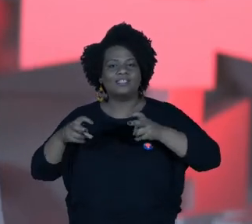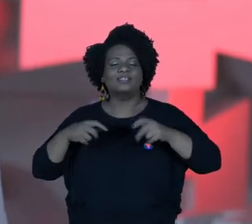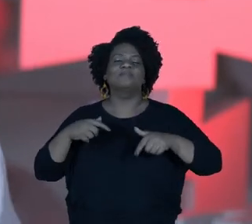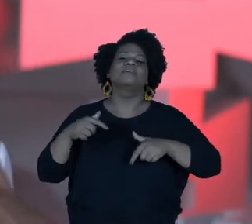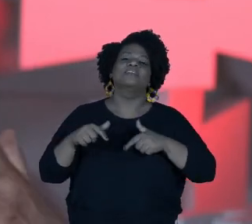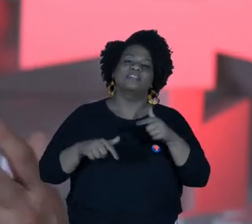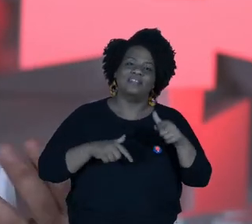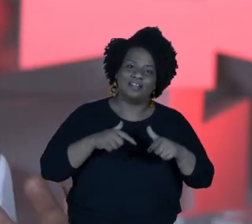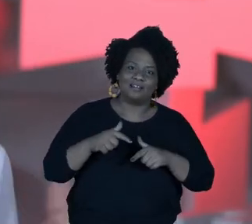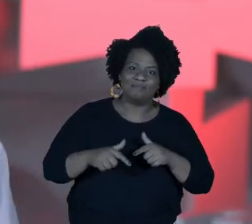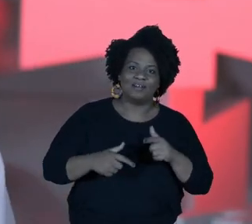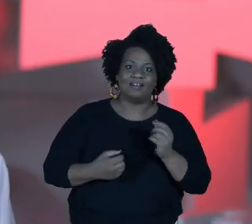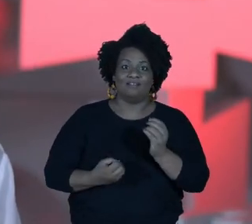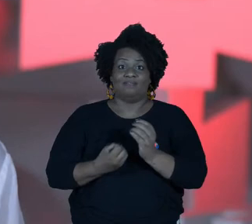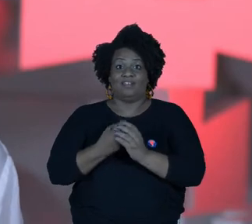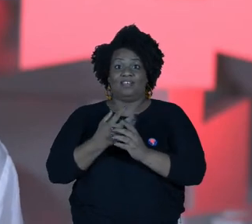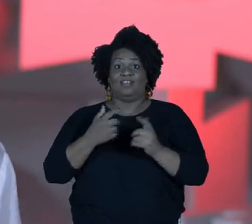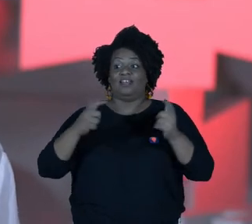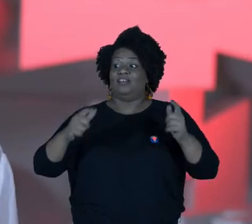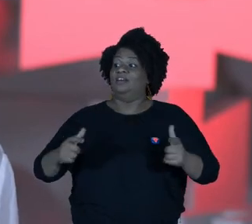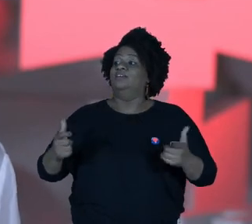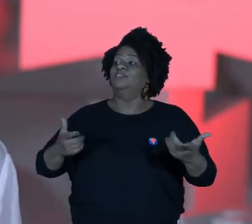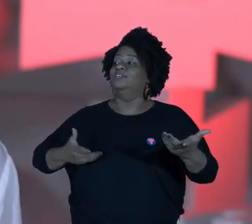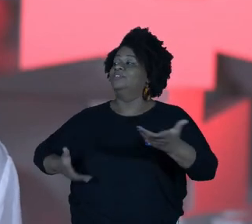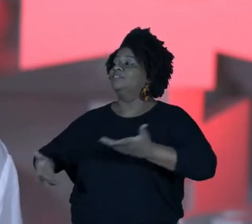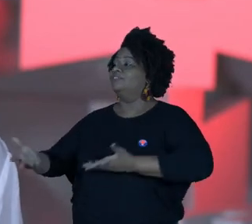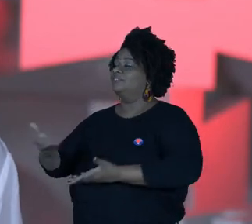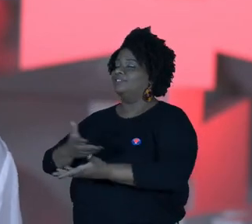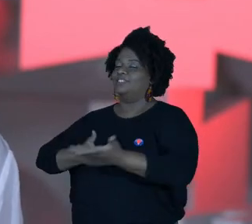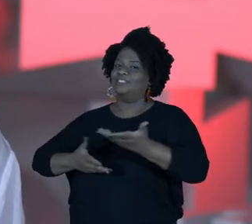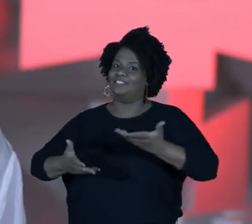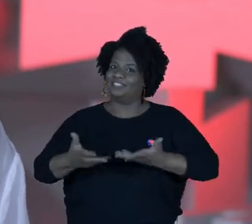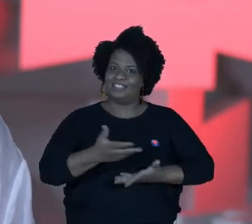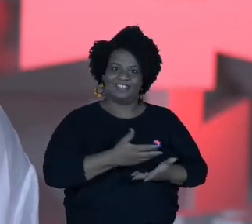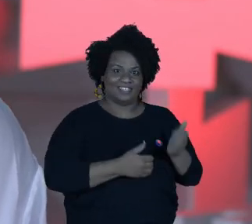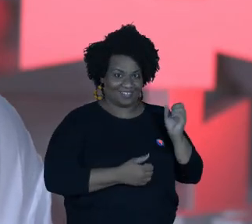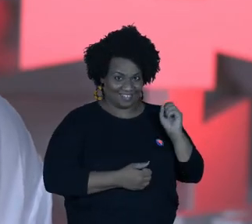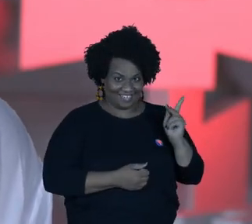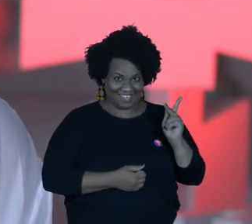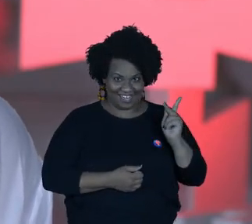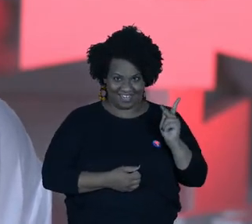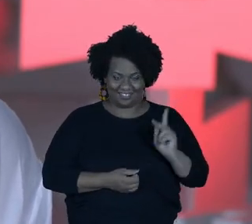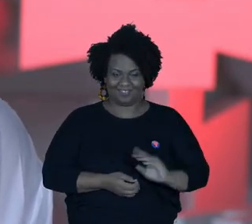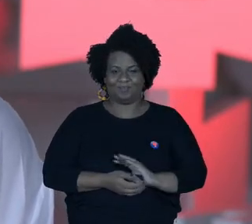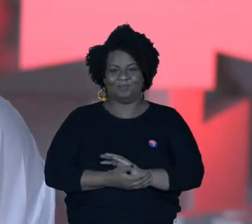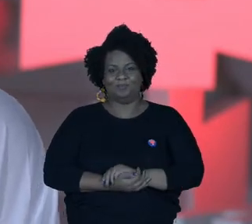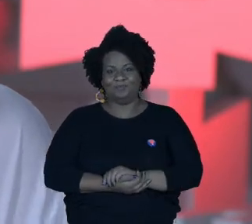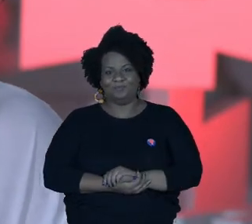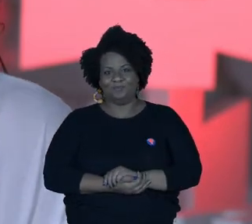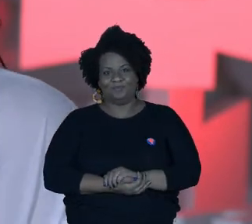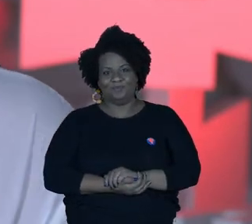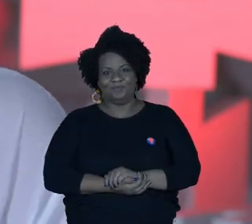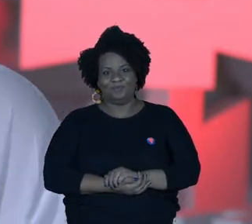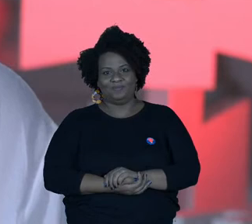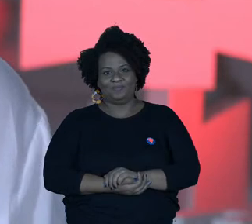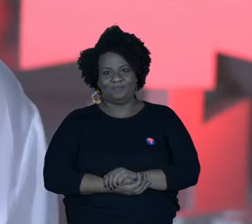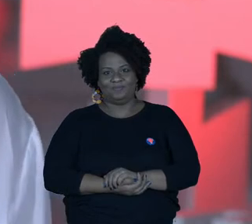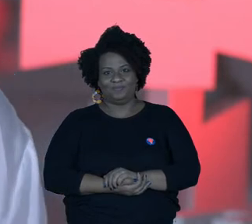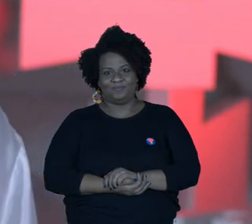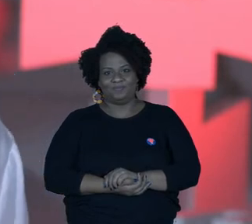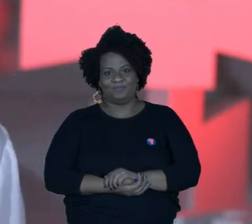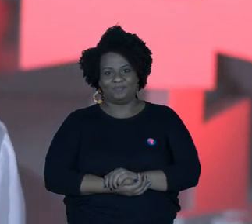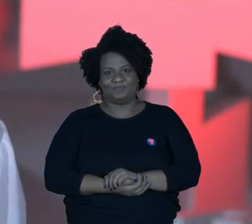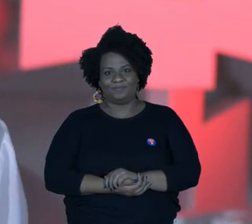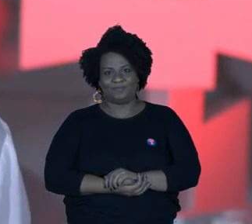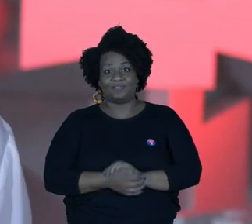criar um espaço dentro dessa interação. Ok? Bom, aqui, gente,